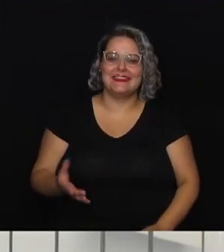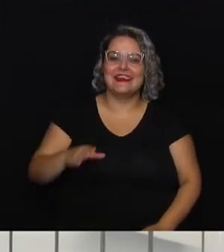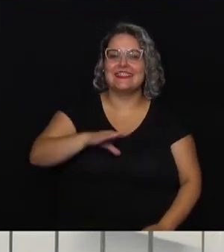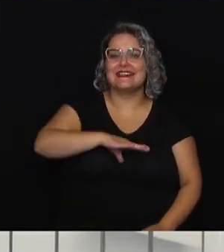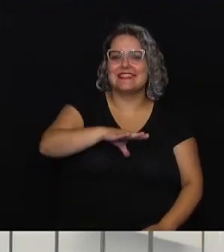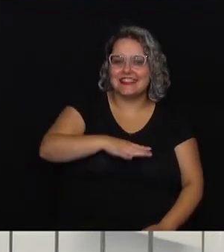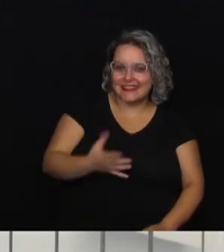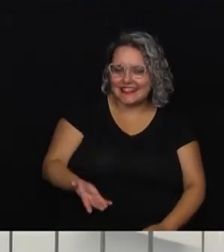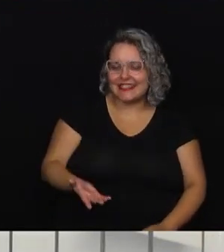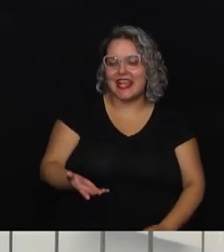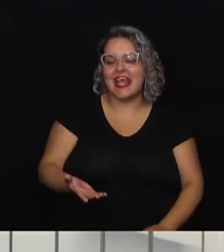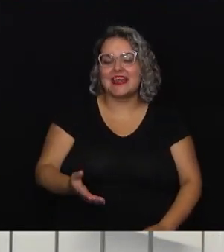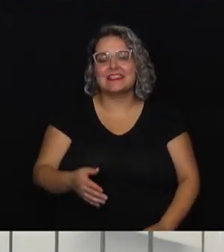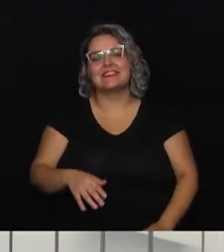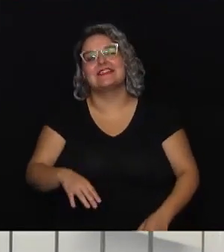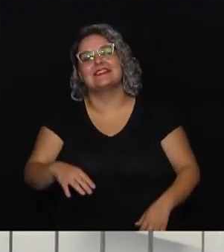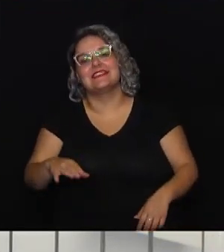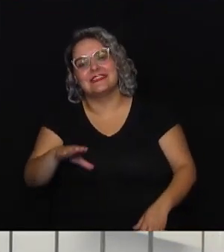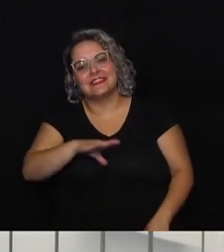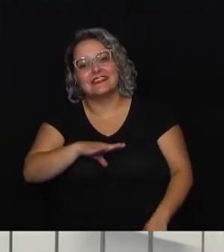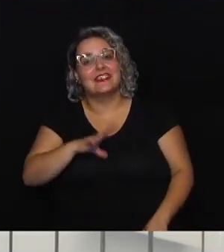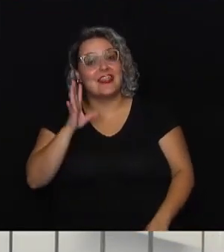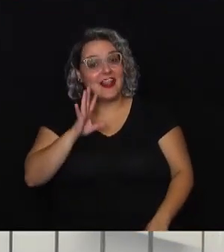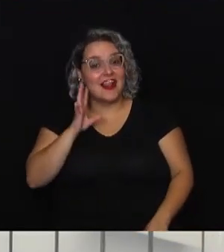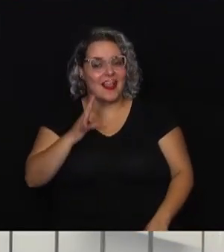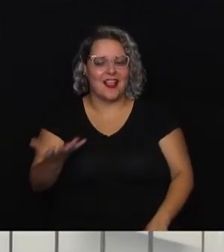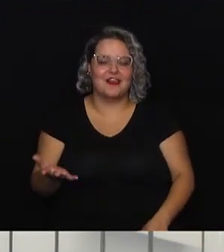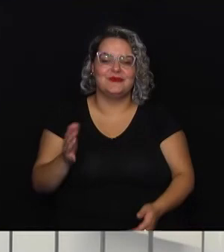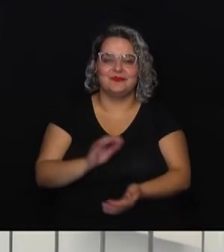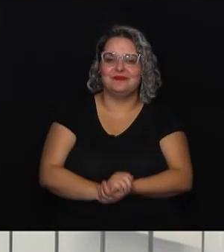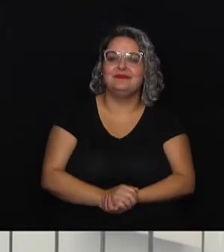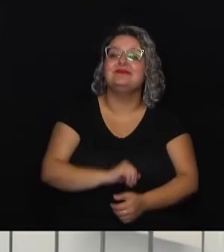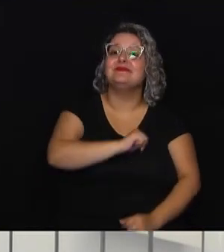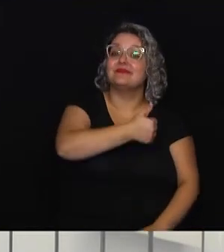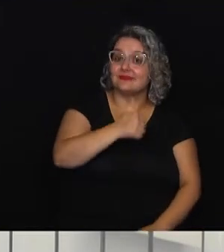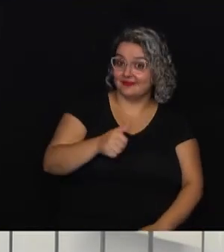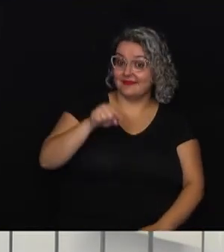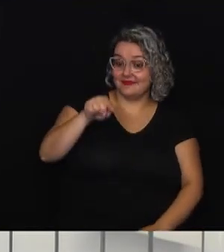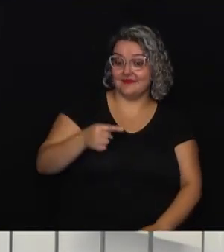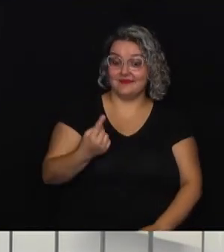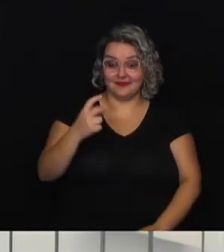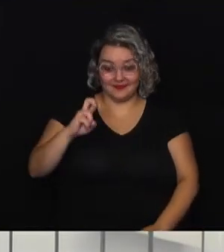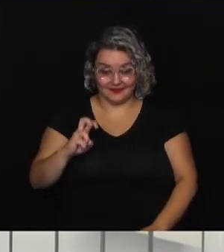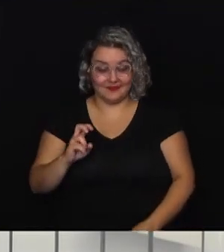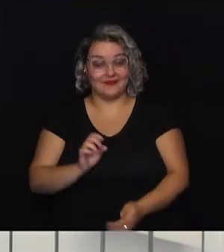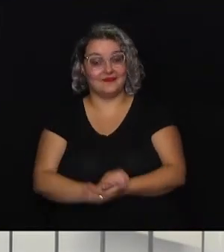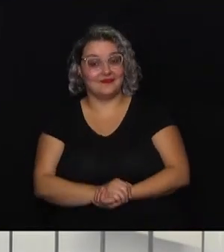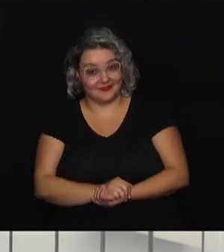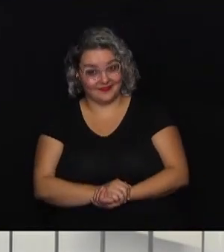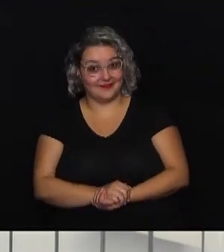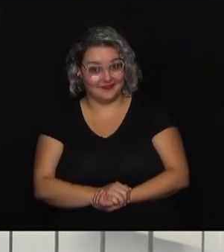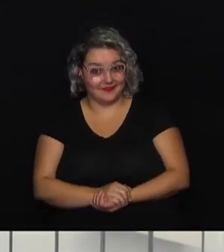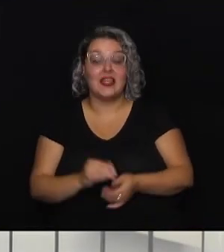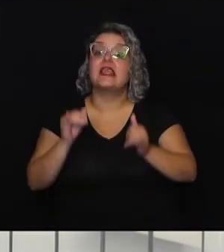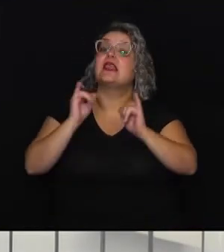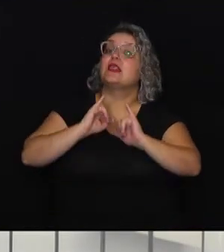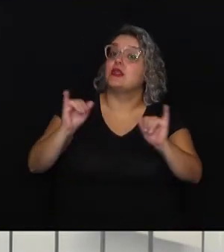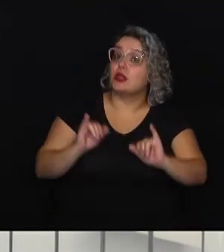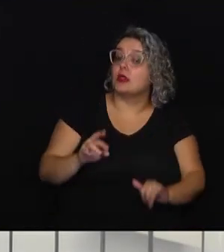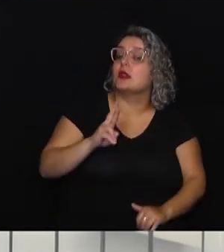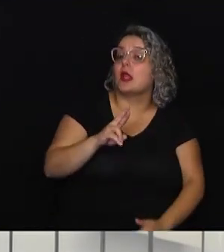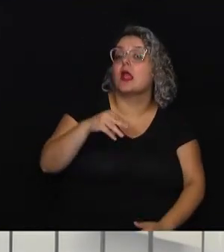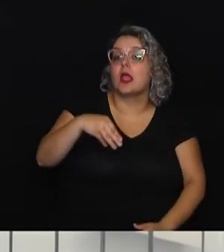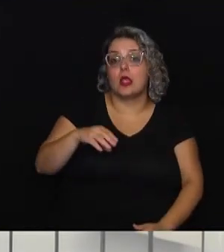Campinas. Muito bacana esta iniciativa. Bom, 11 horas mais 15 minutos. Nós vamos agora com as notícias da metrópole